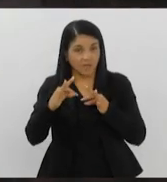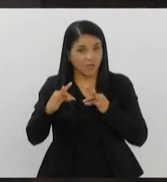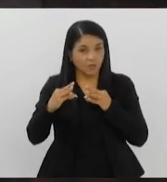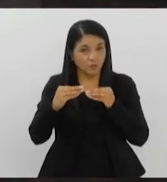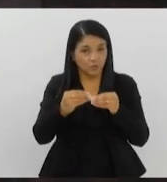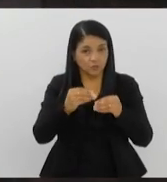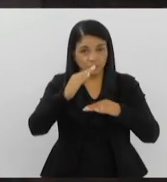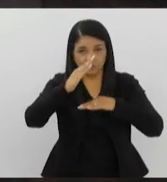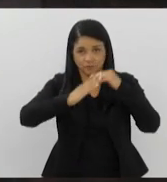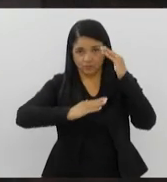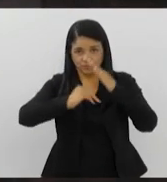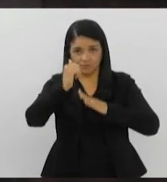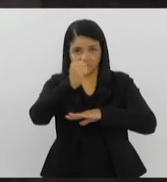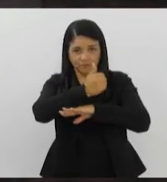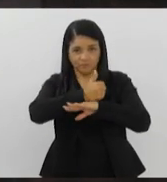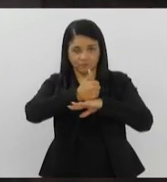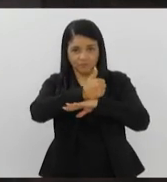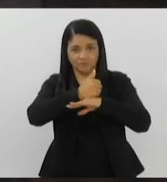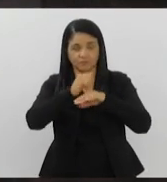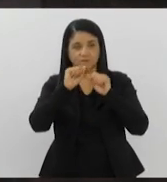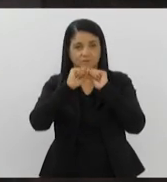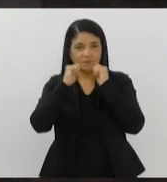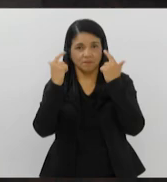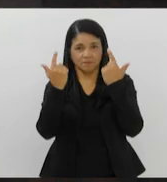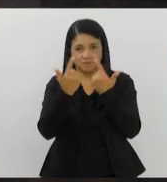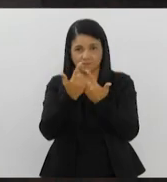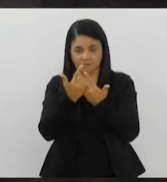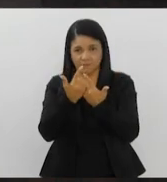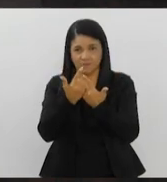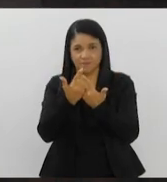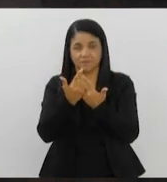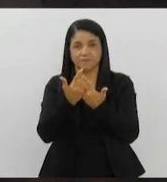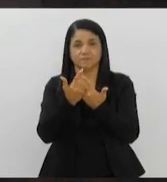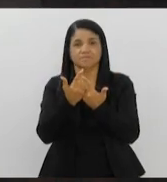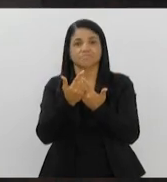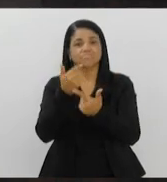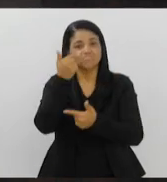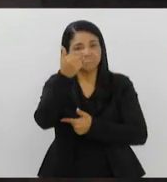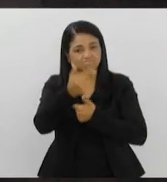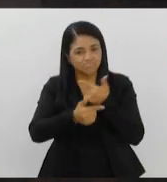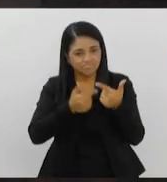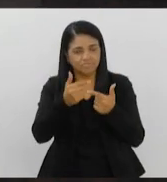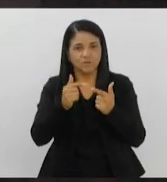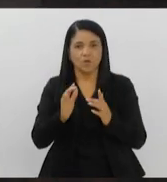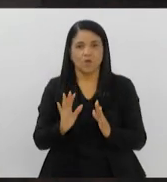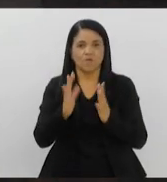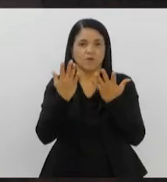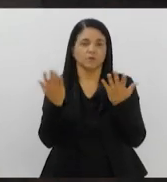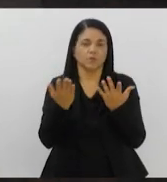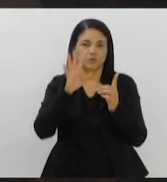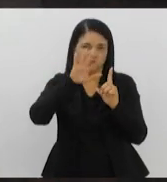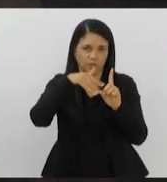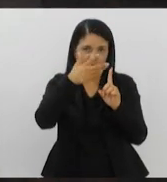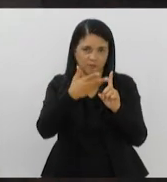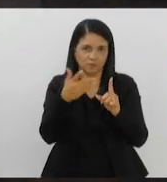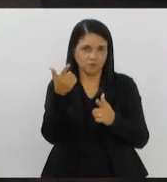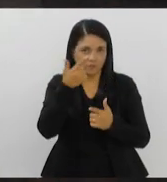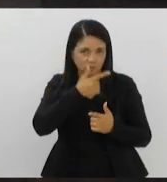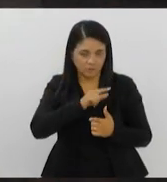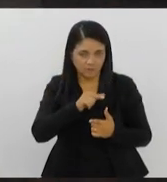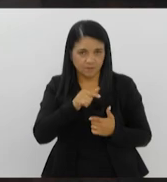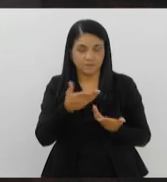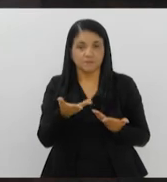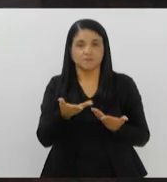os profissionais da Assembleia que trabalharam para que esse evento pudesse acontecer